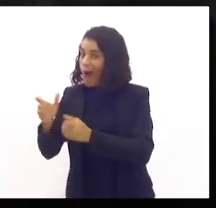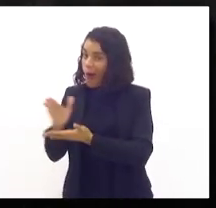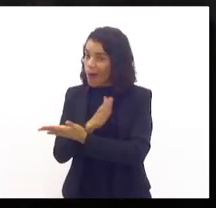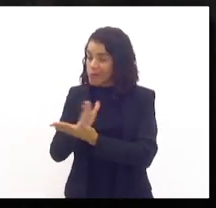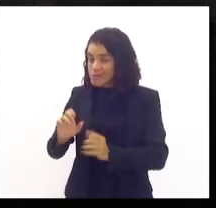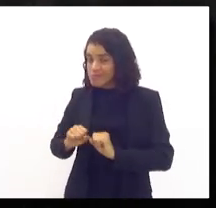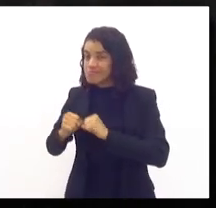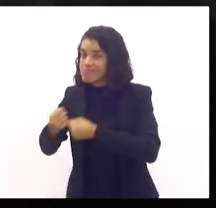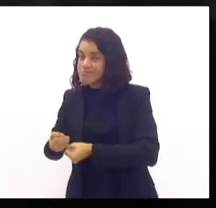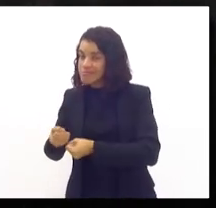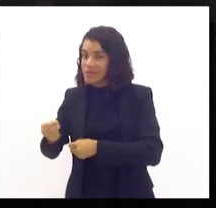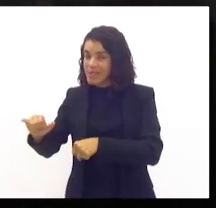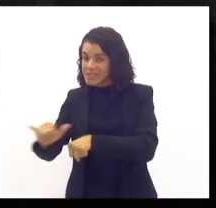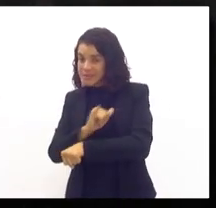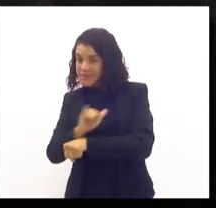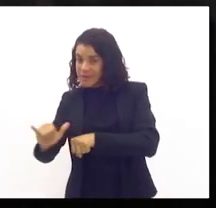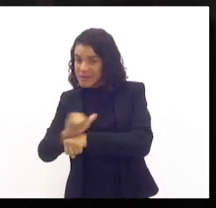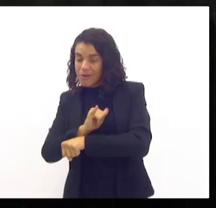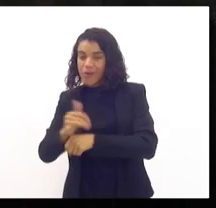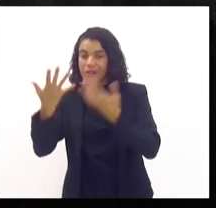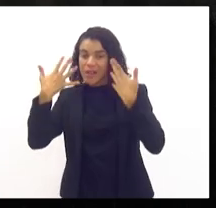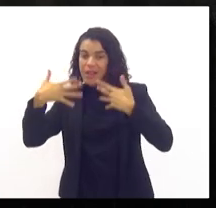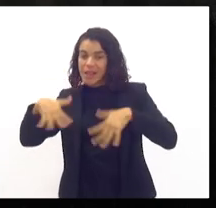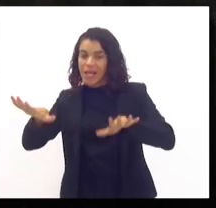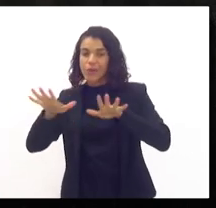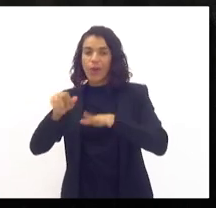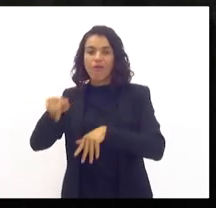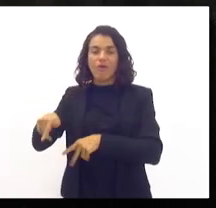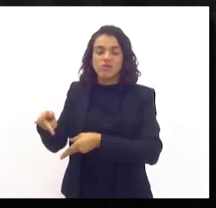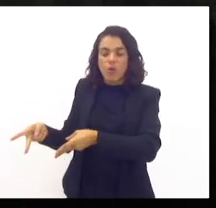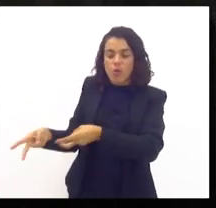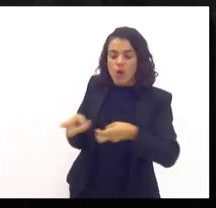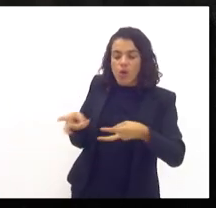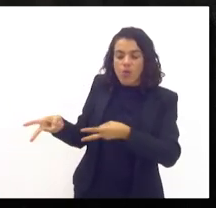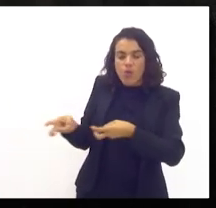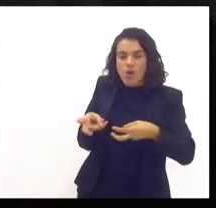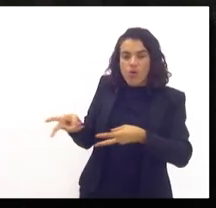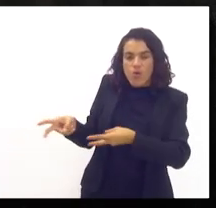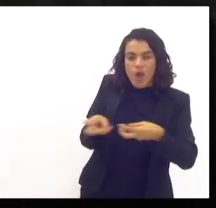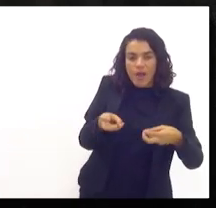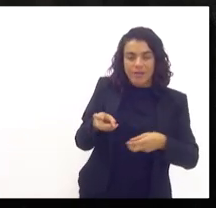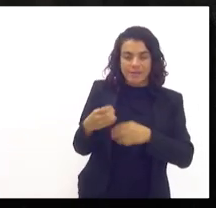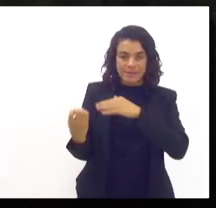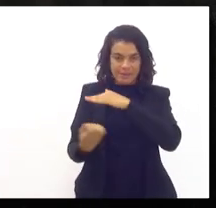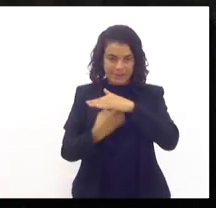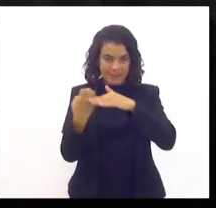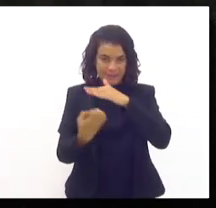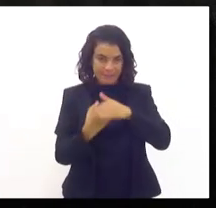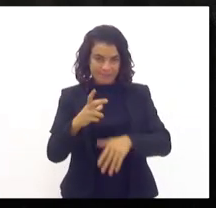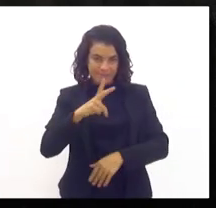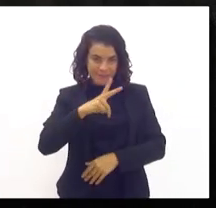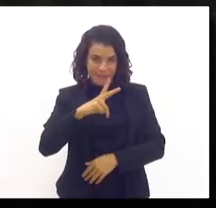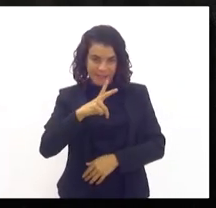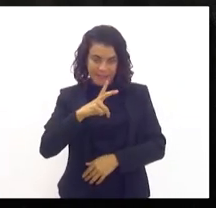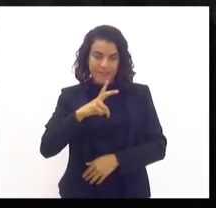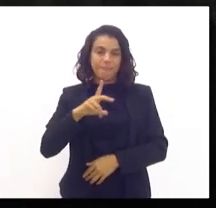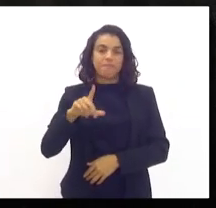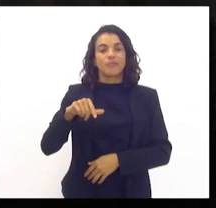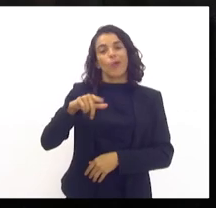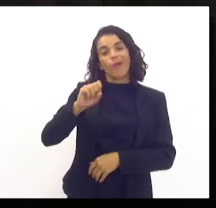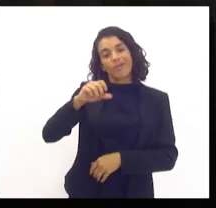natural finito fosse alvo da exploração de empresas privadas, nacionais